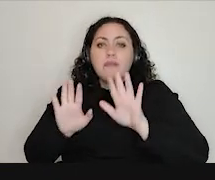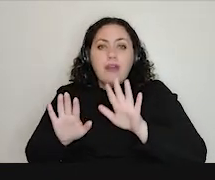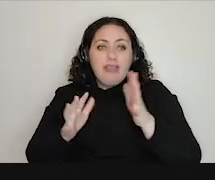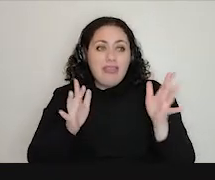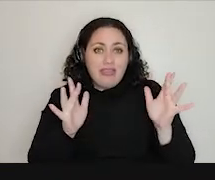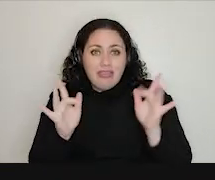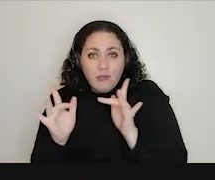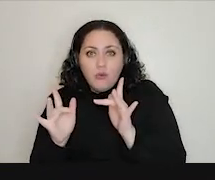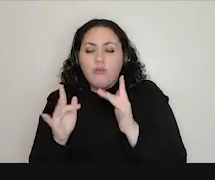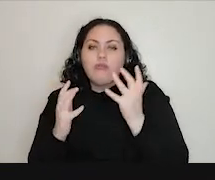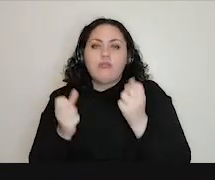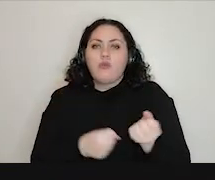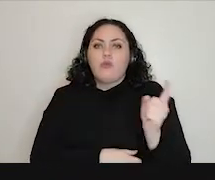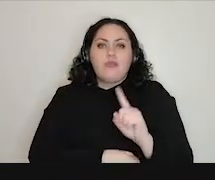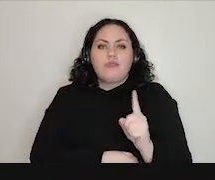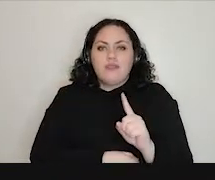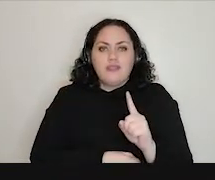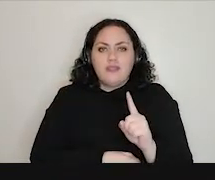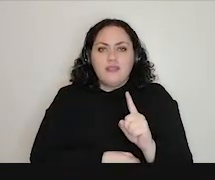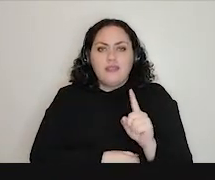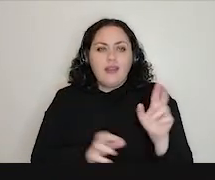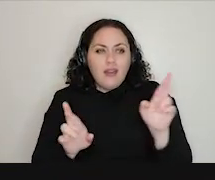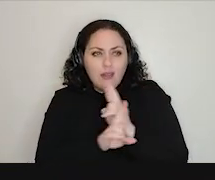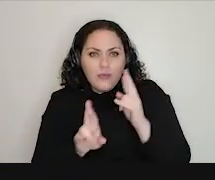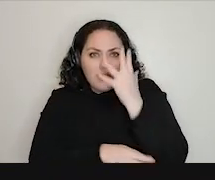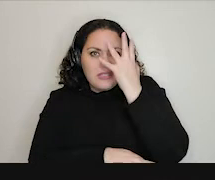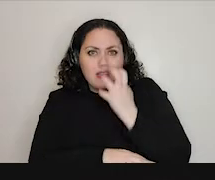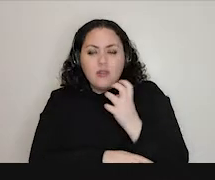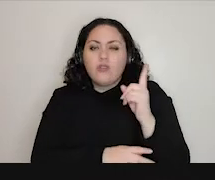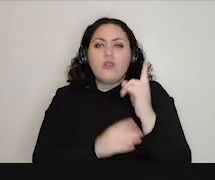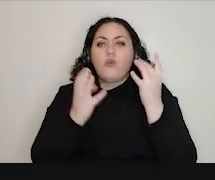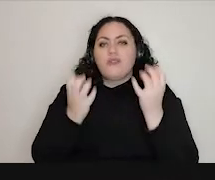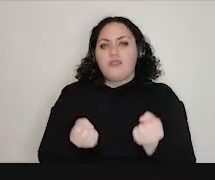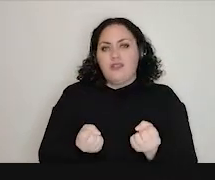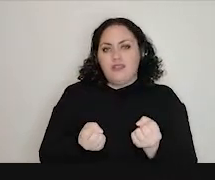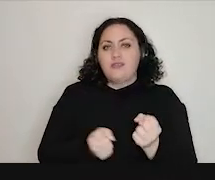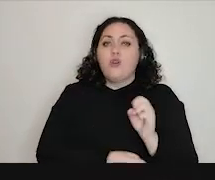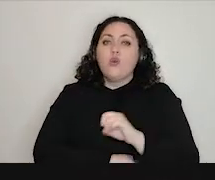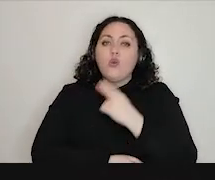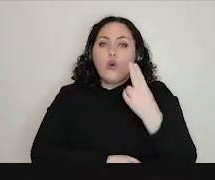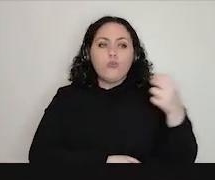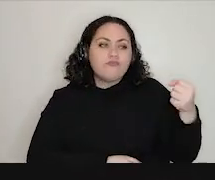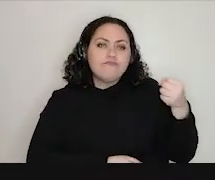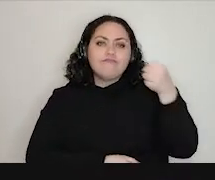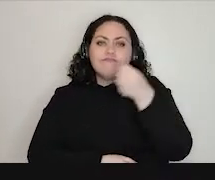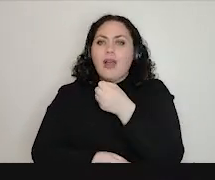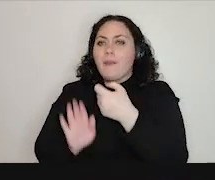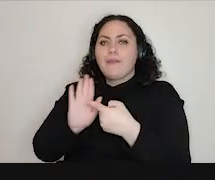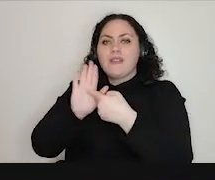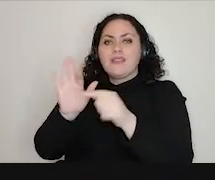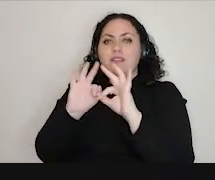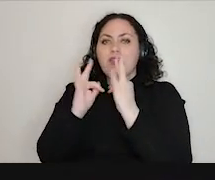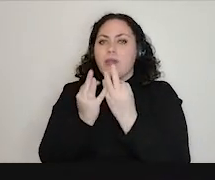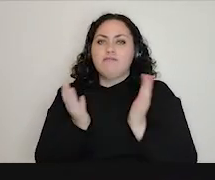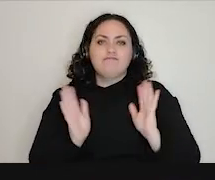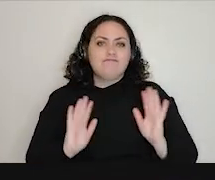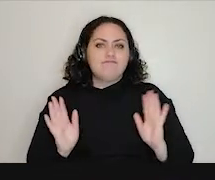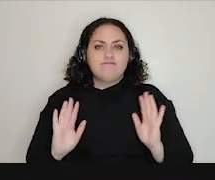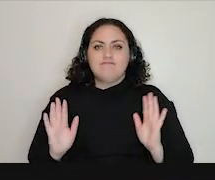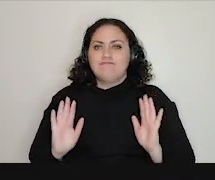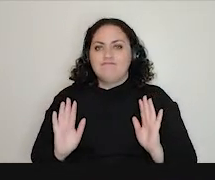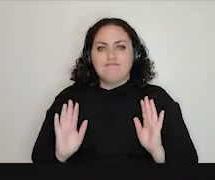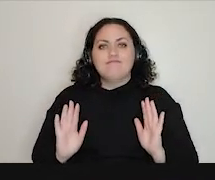exemplo, ele não serve para uma relação mais séria, né, ou para ser apresentado para a família, né, então